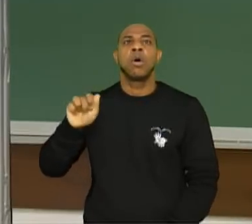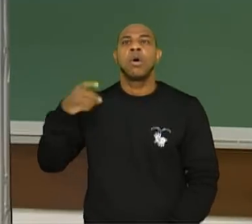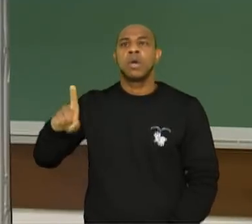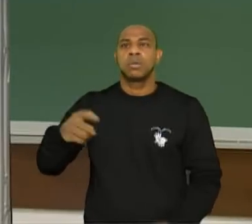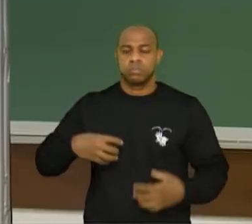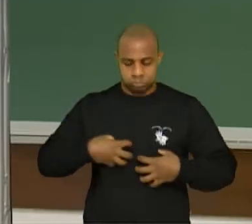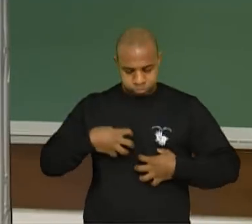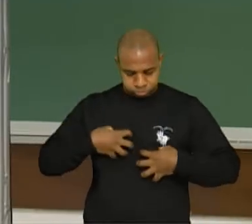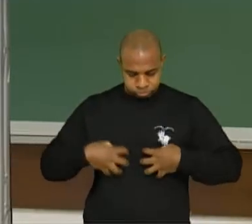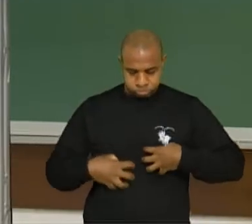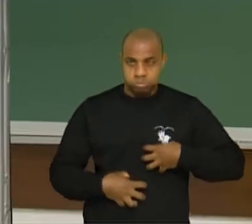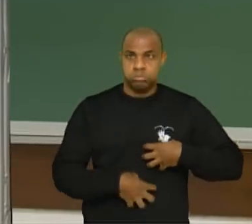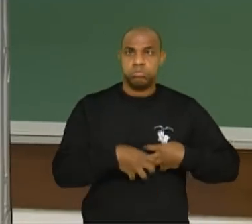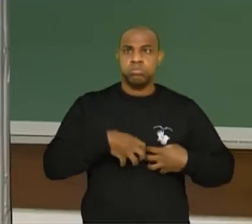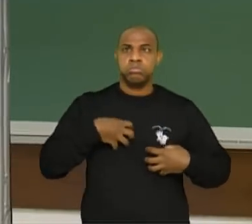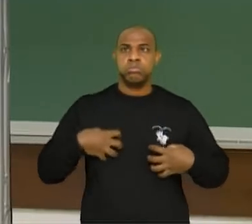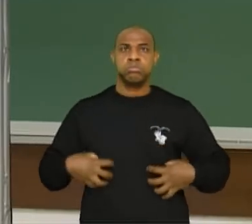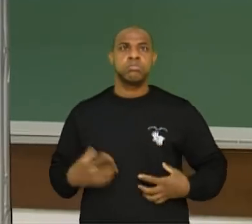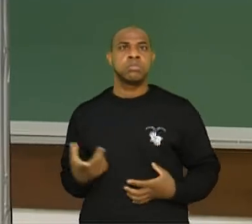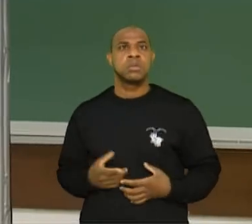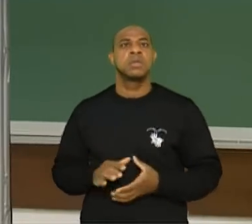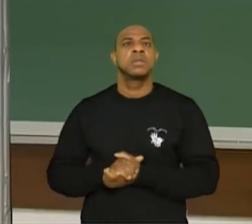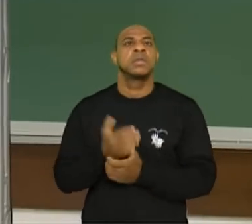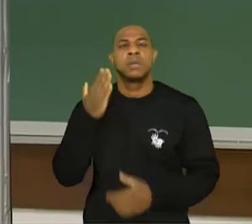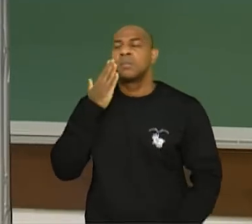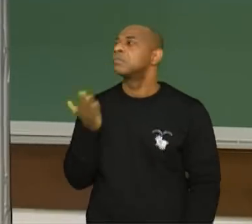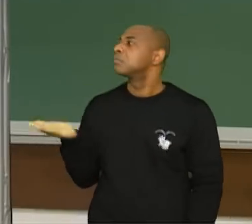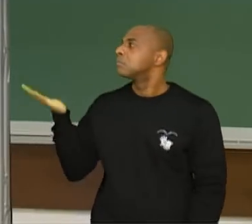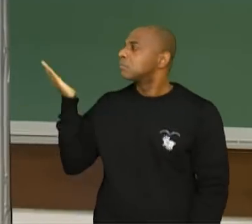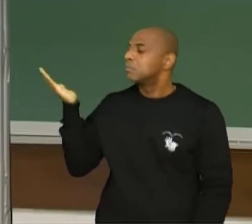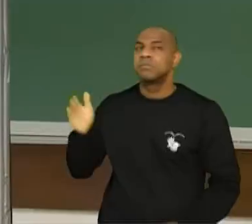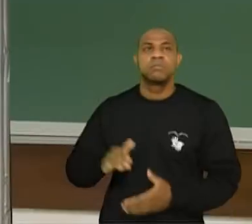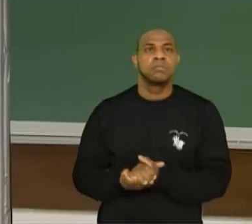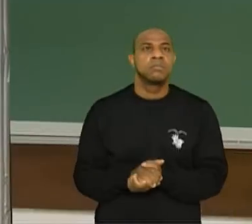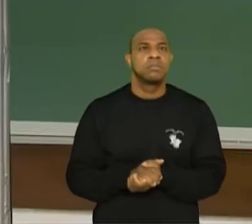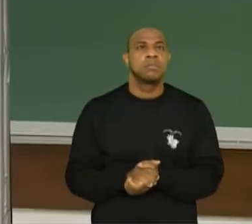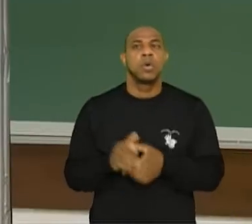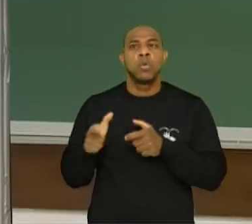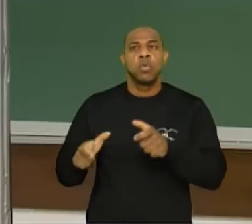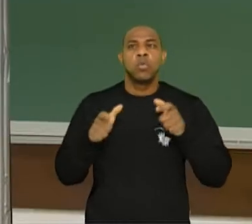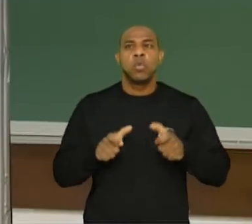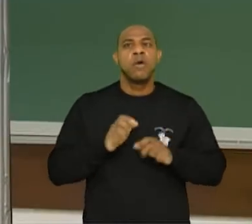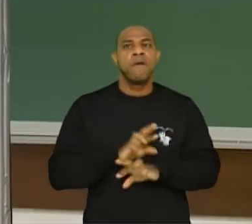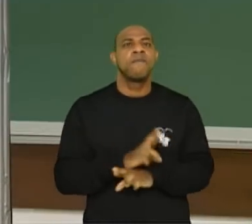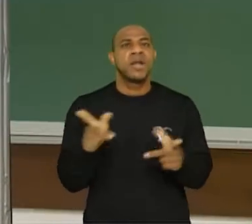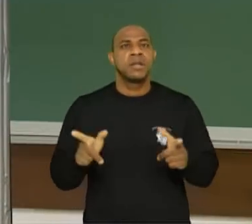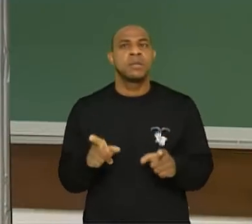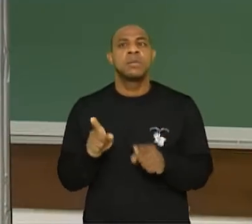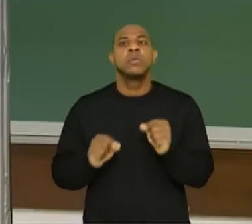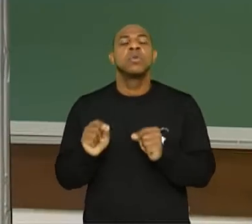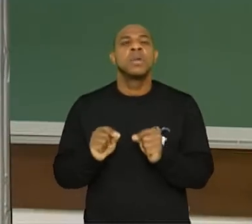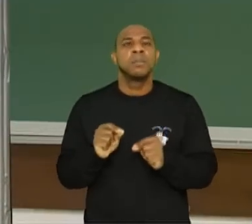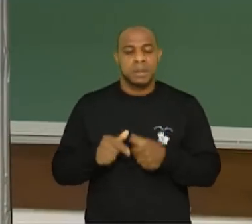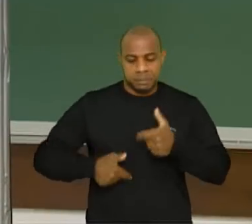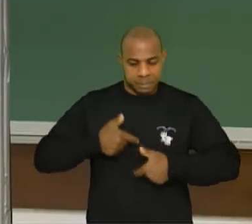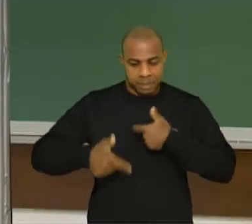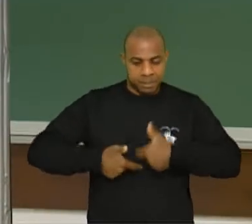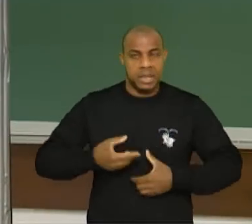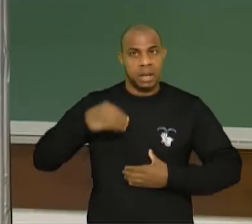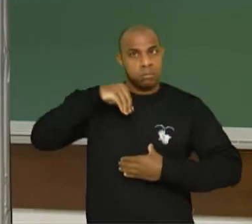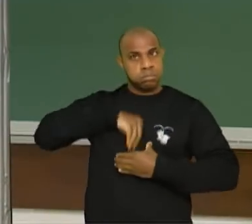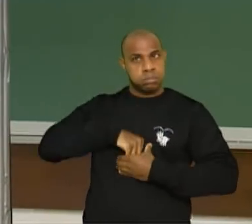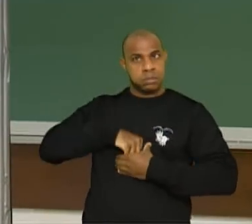eles vão se posicionar em localizações diferentes para cumprir uma determinada função dentro